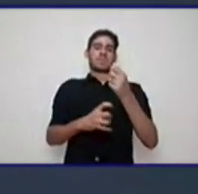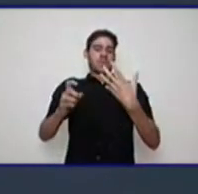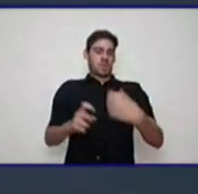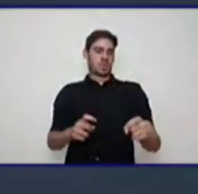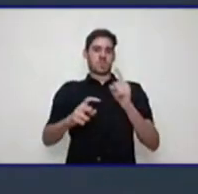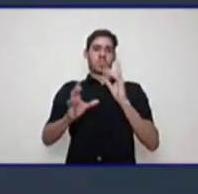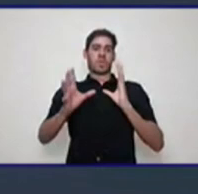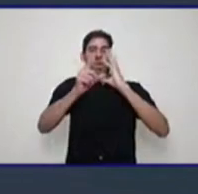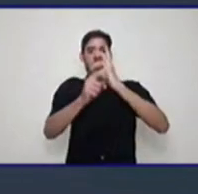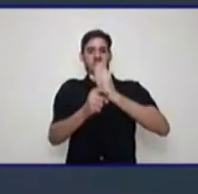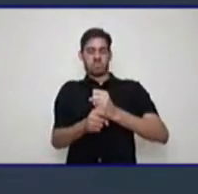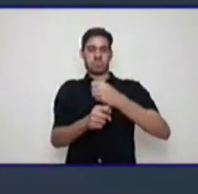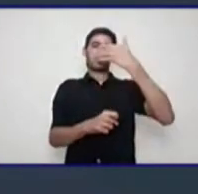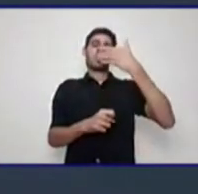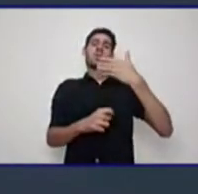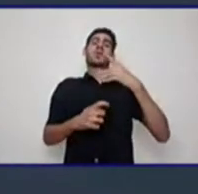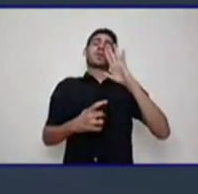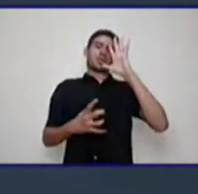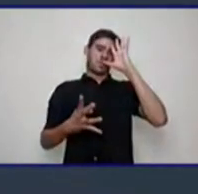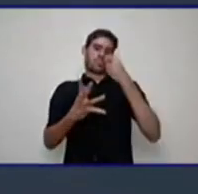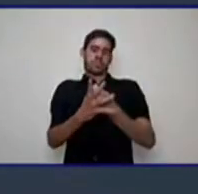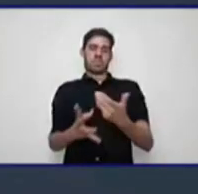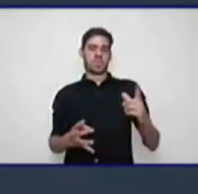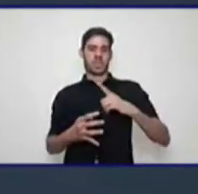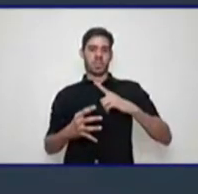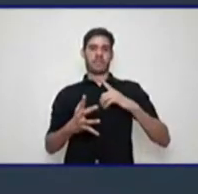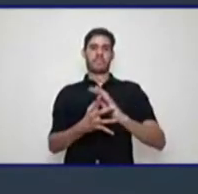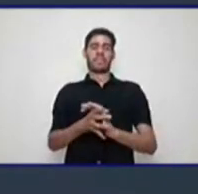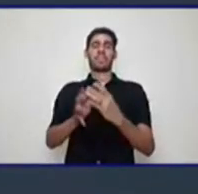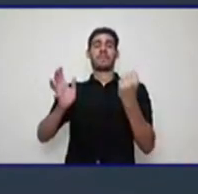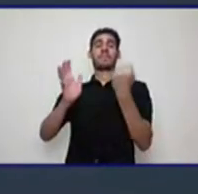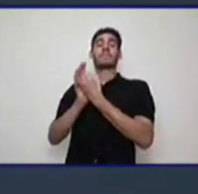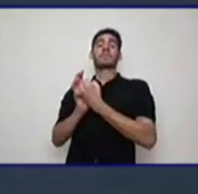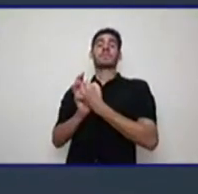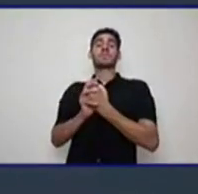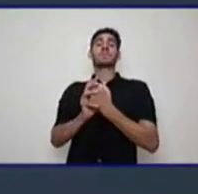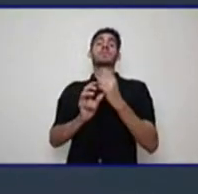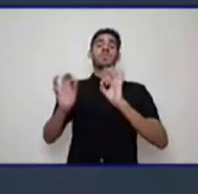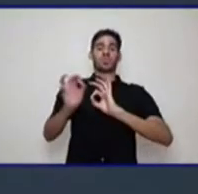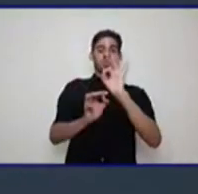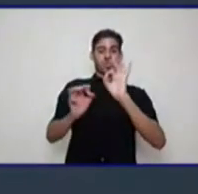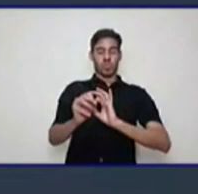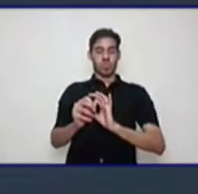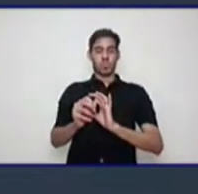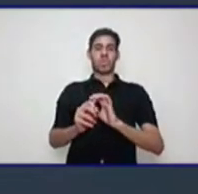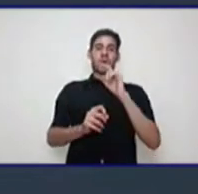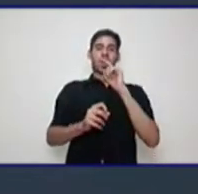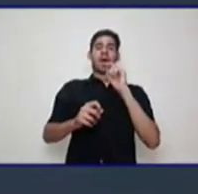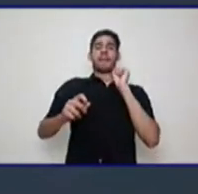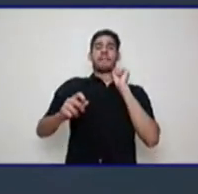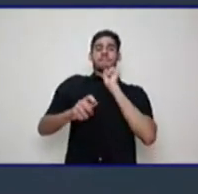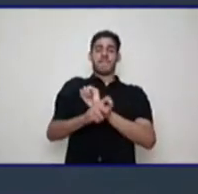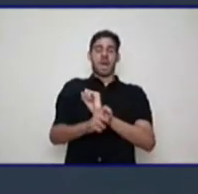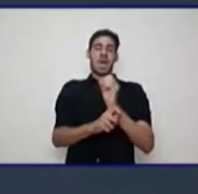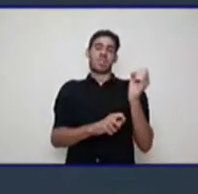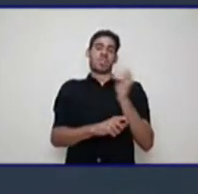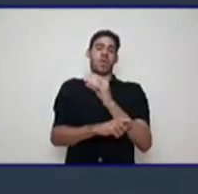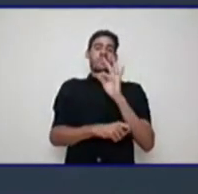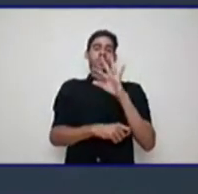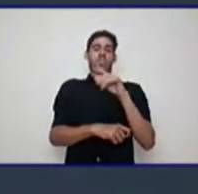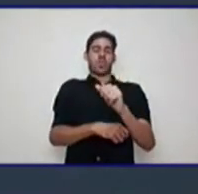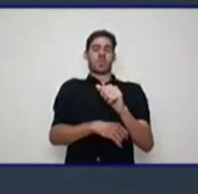contas e impôs determinações, fixando em voto reajustado a suspensão de novas cotas do